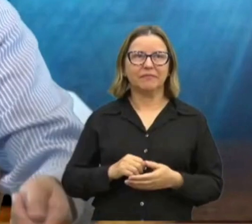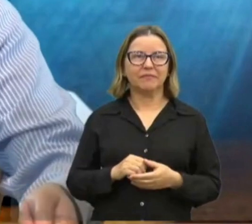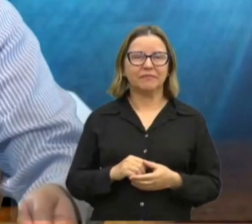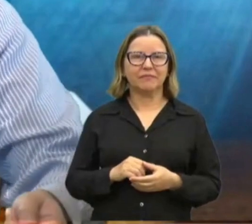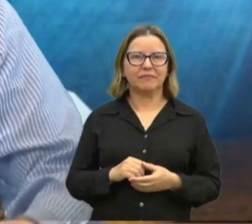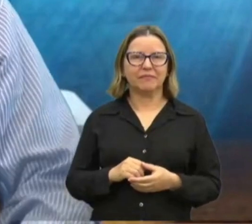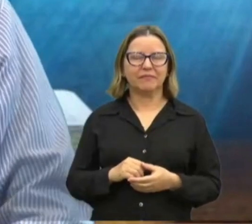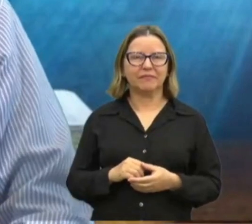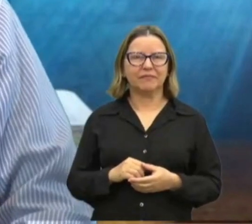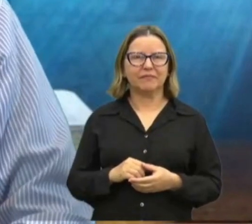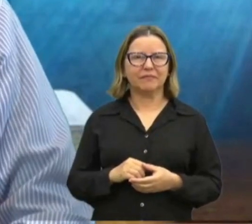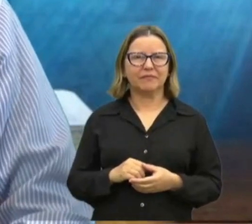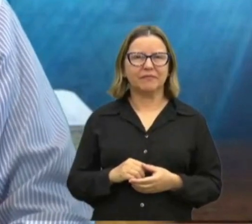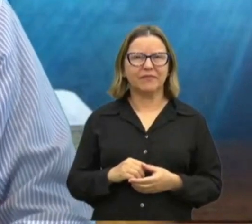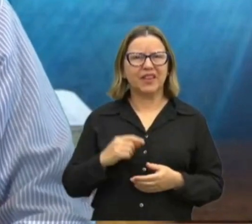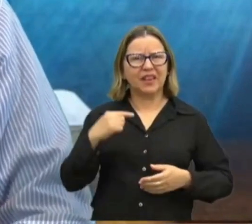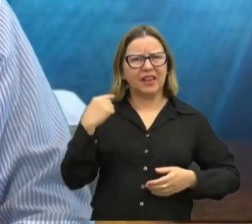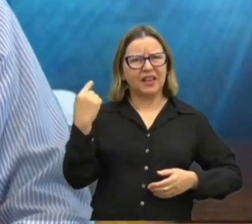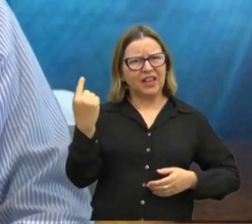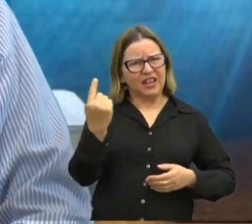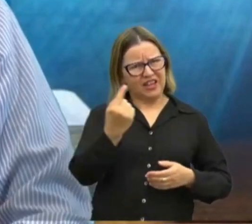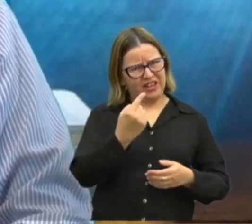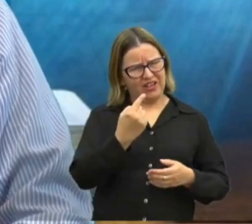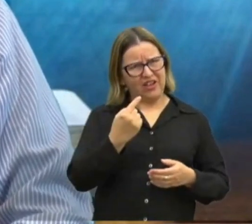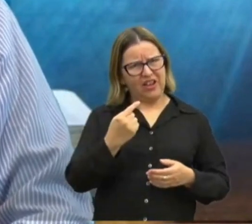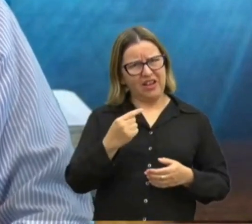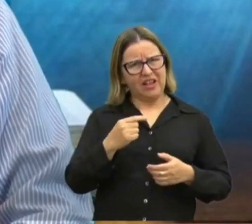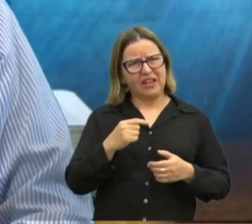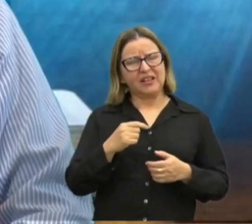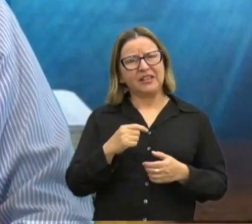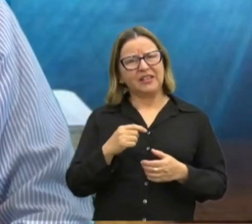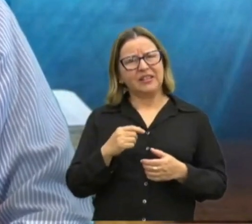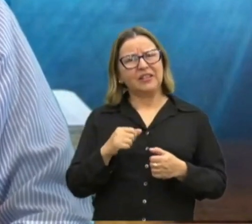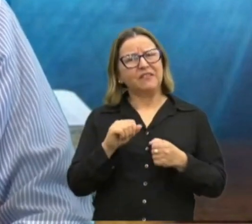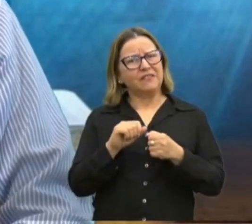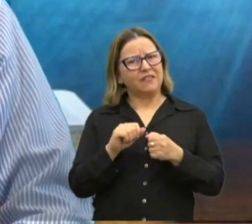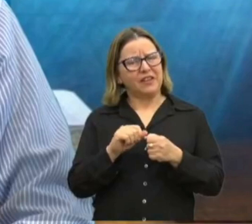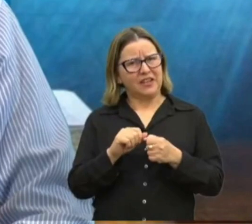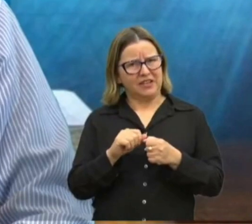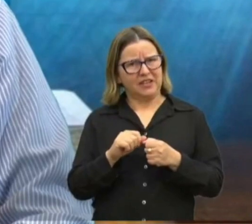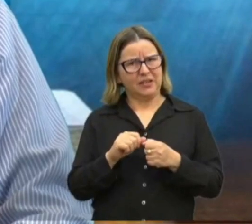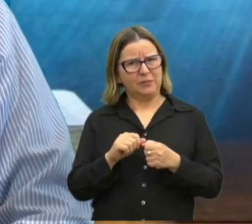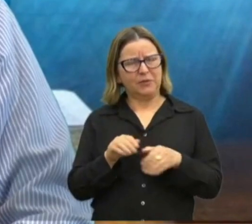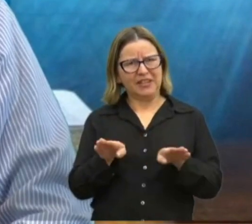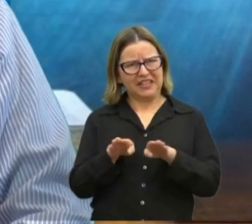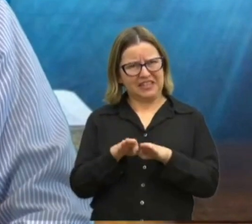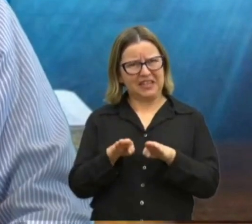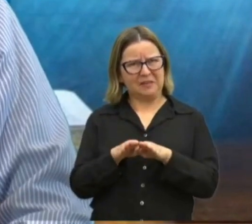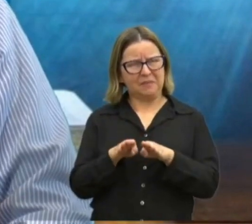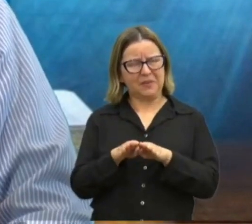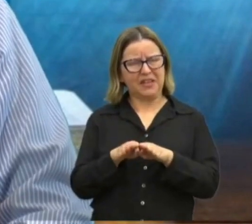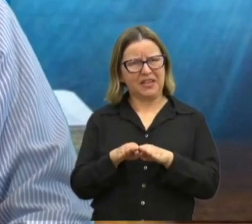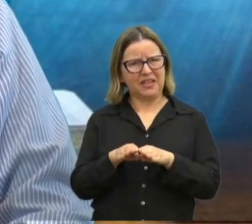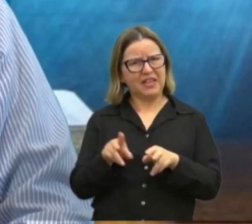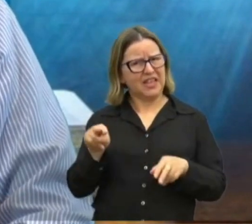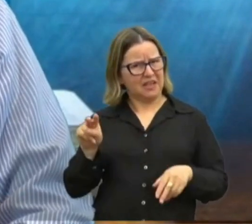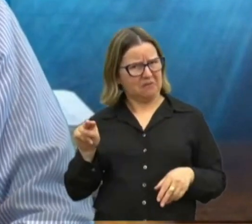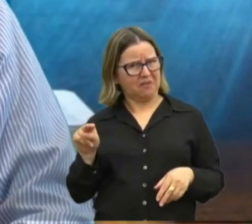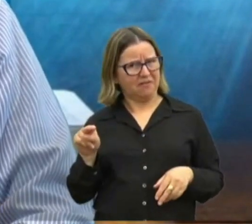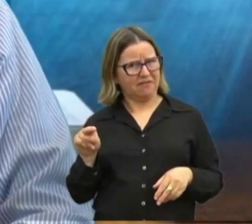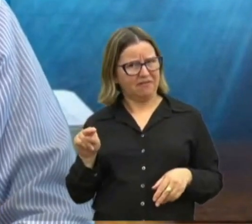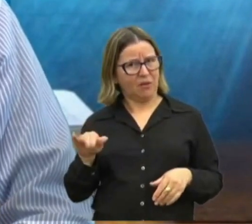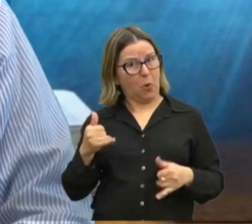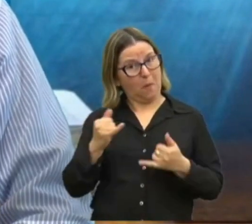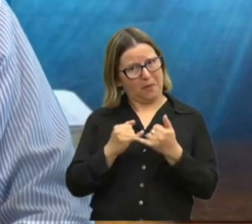Será que nós faríamos alguma coisa parecida com isso? Eu acho que não, né? E ele fez isso